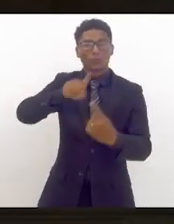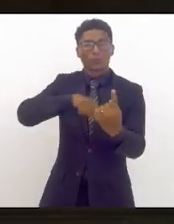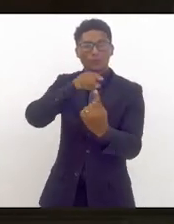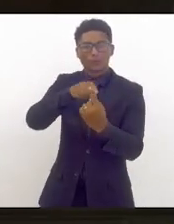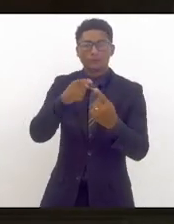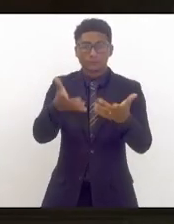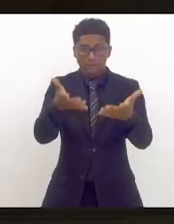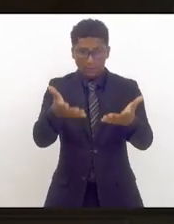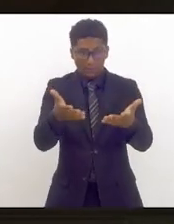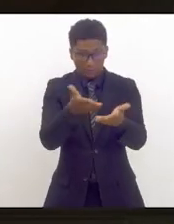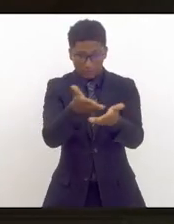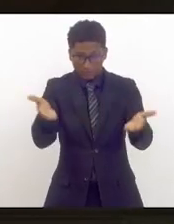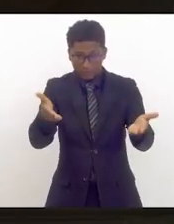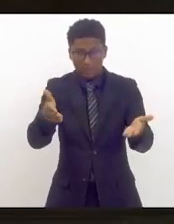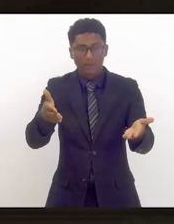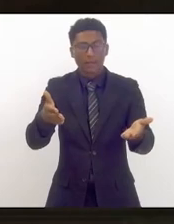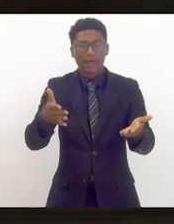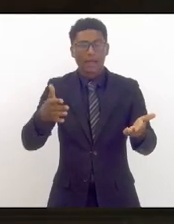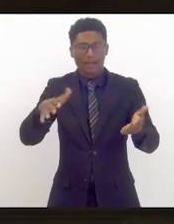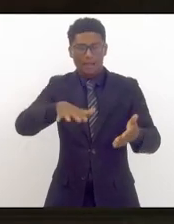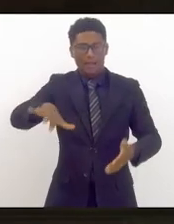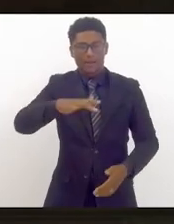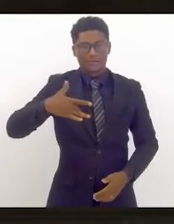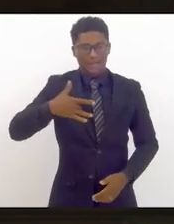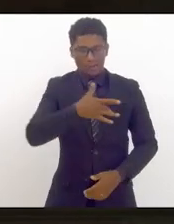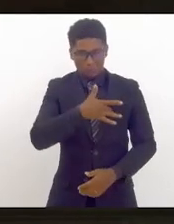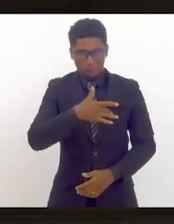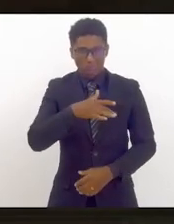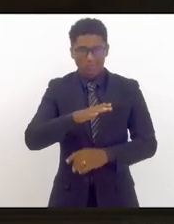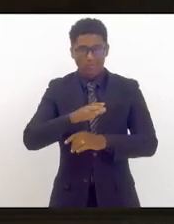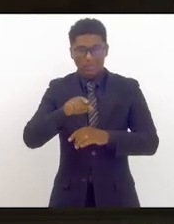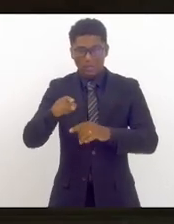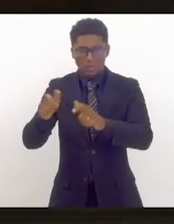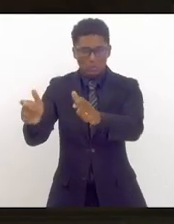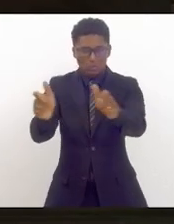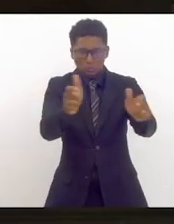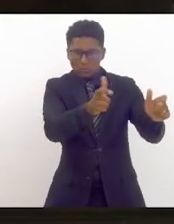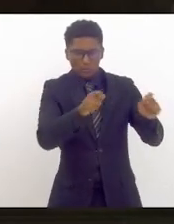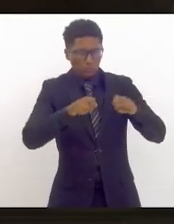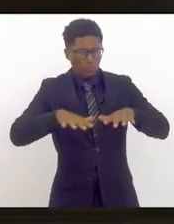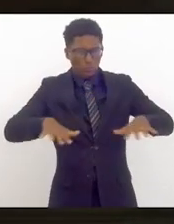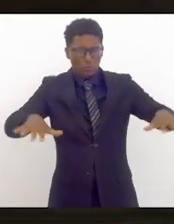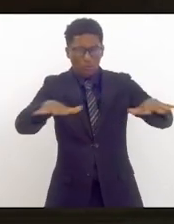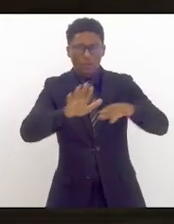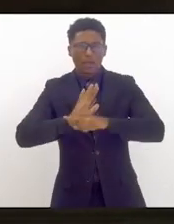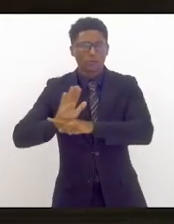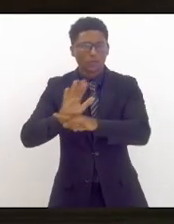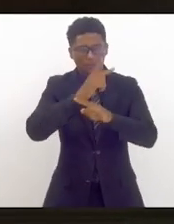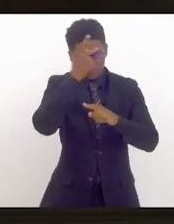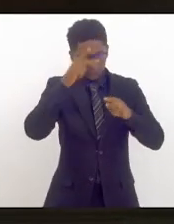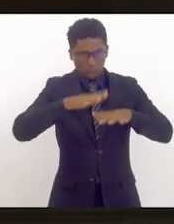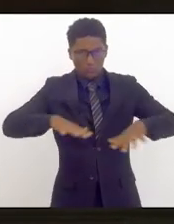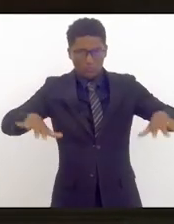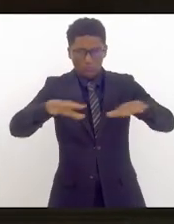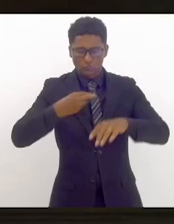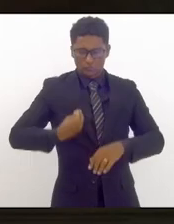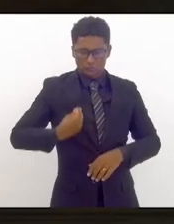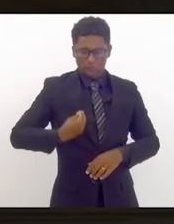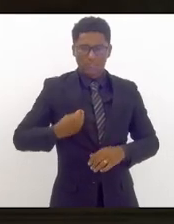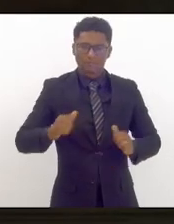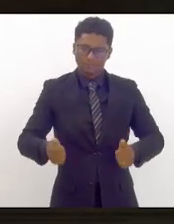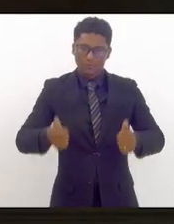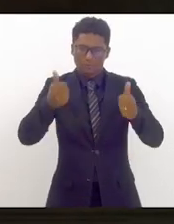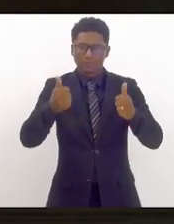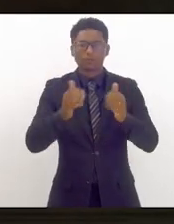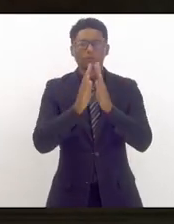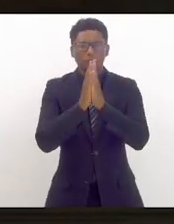de saúde, facilitando a vida de quem mora longe da região metropolitana. Eu conto com a parceria dos senhores e das senhoras e também